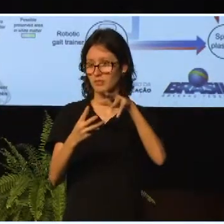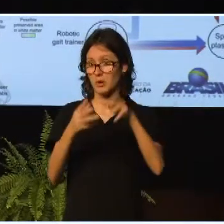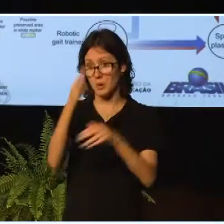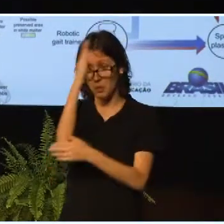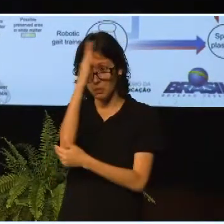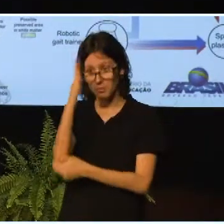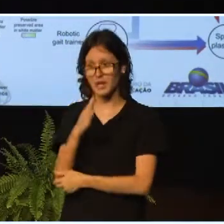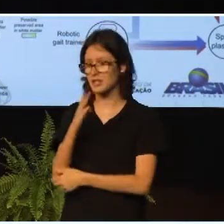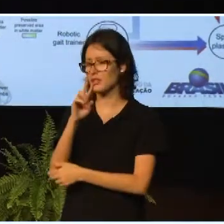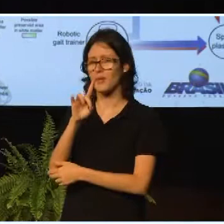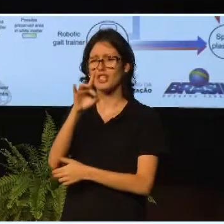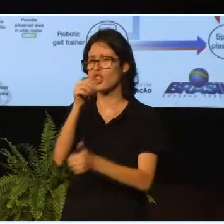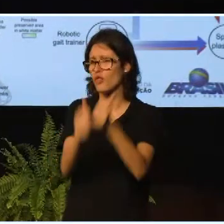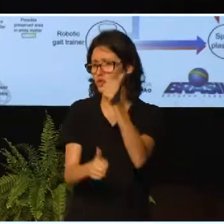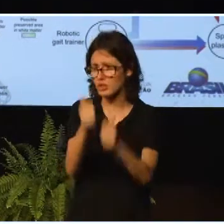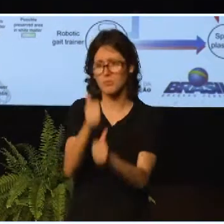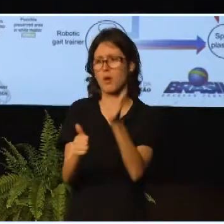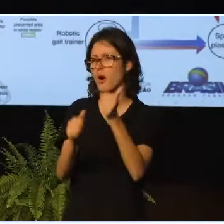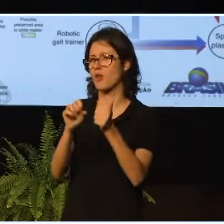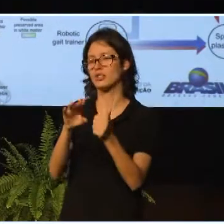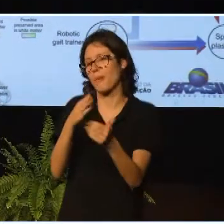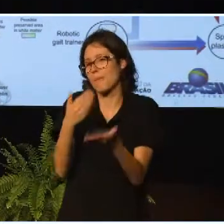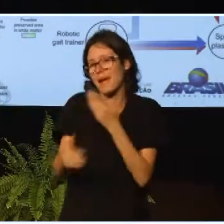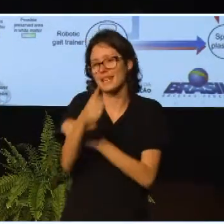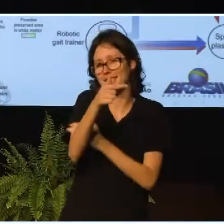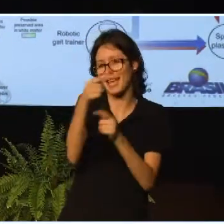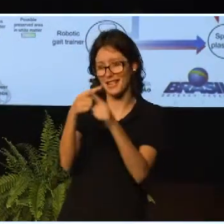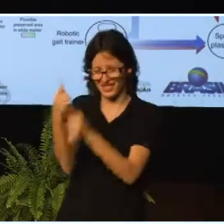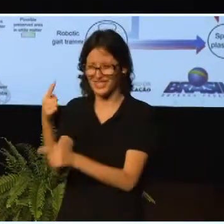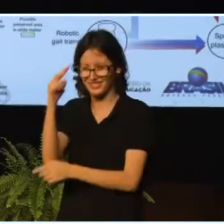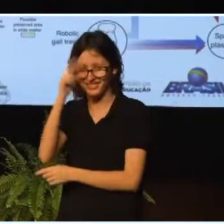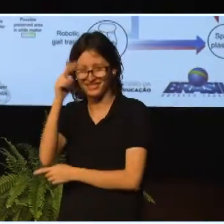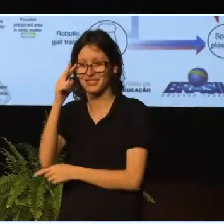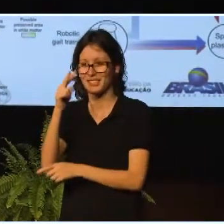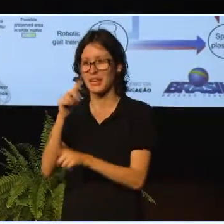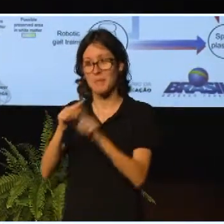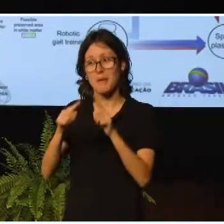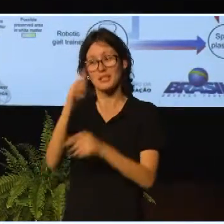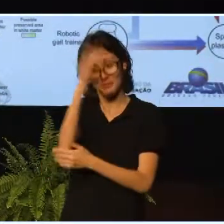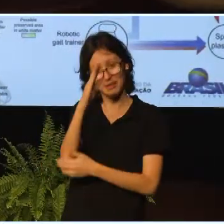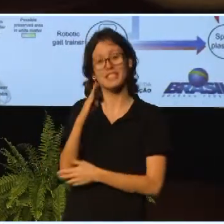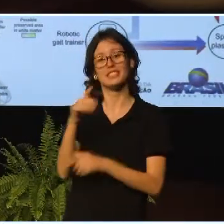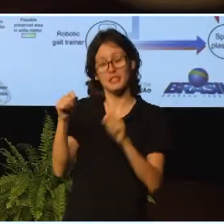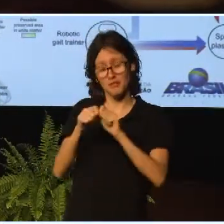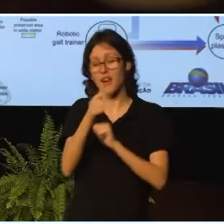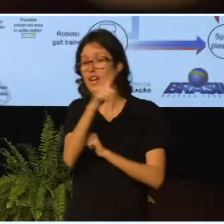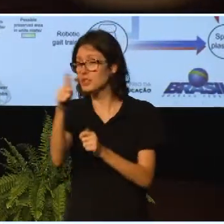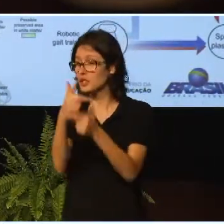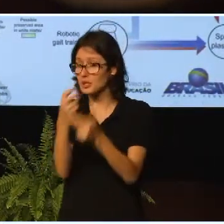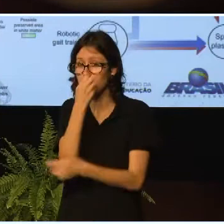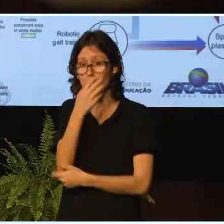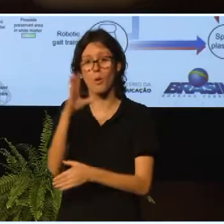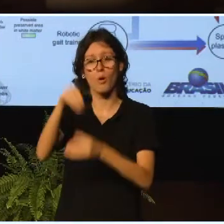não só joga futebol, perde de 7-1 na realidade, mas faz coisas muito